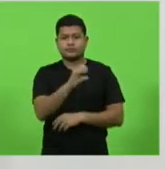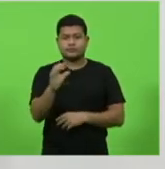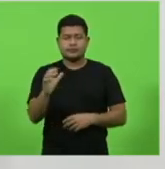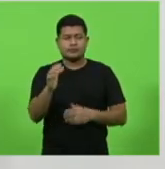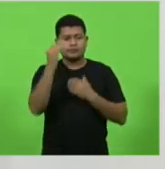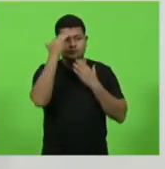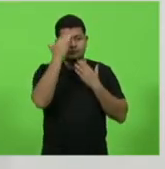Muito obrigado.